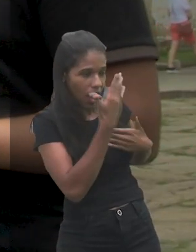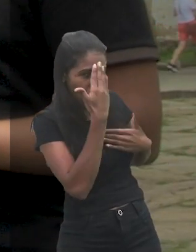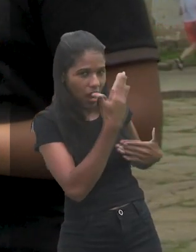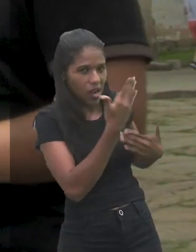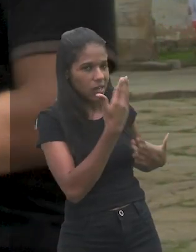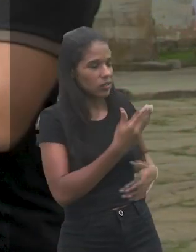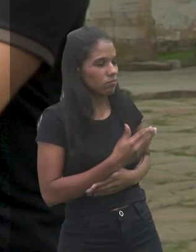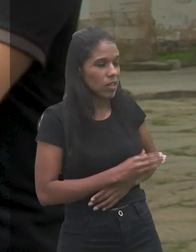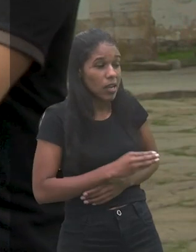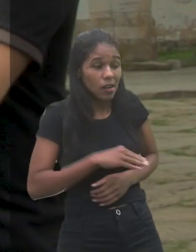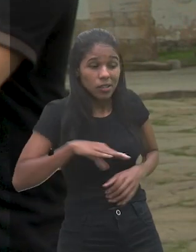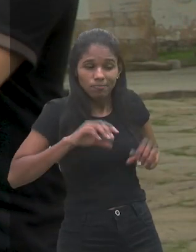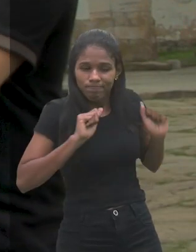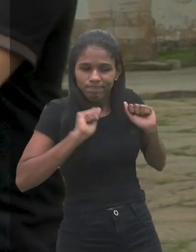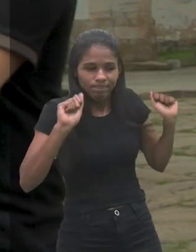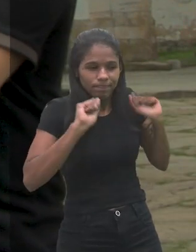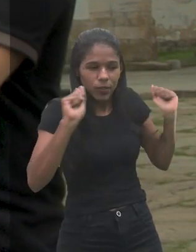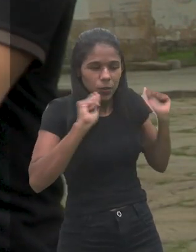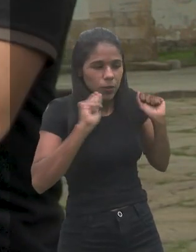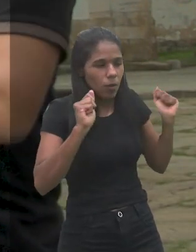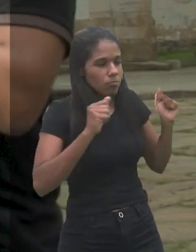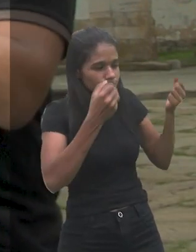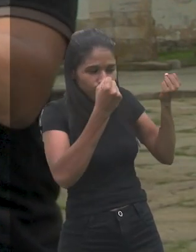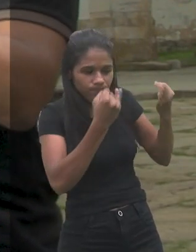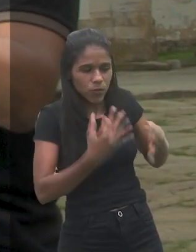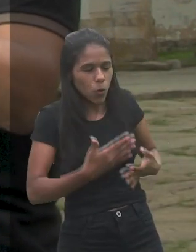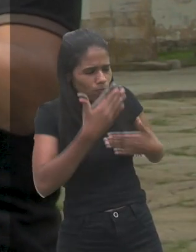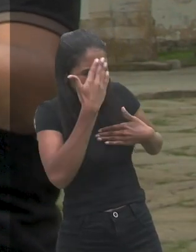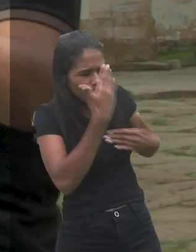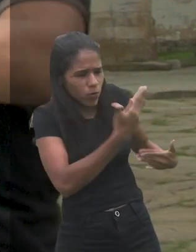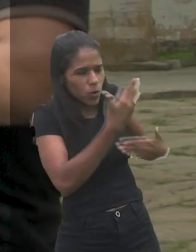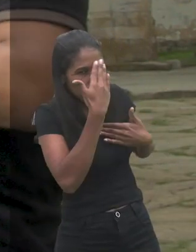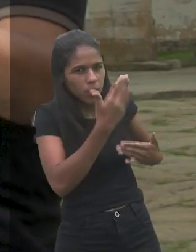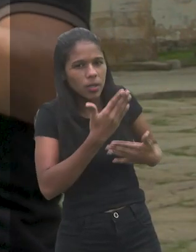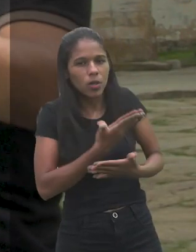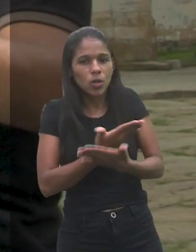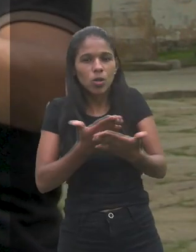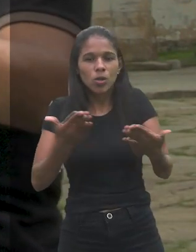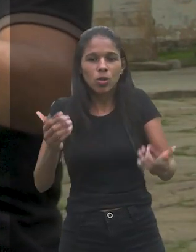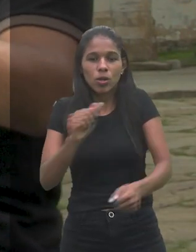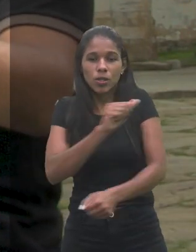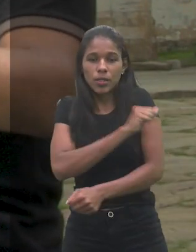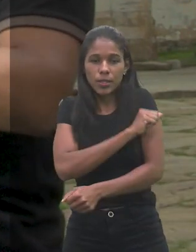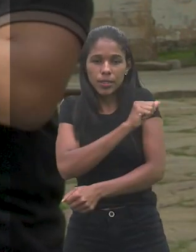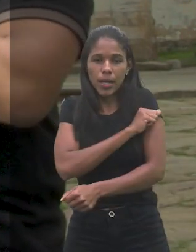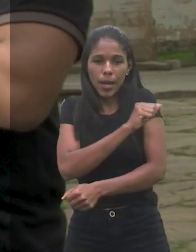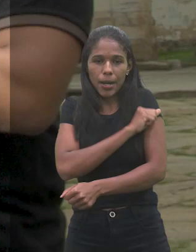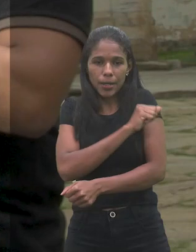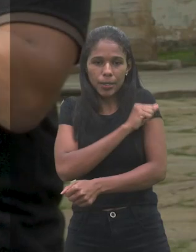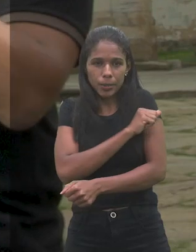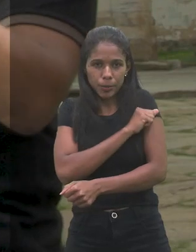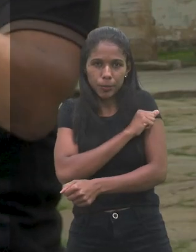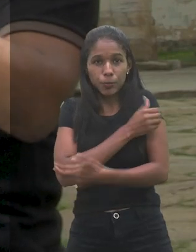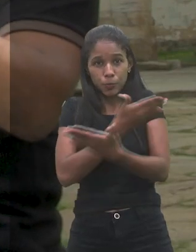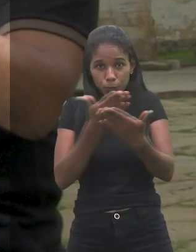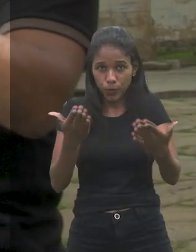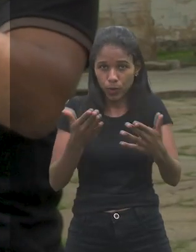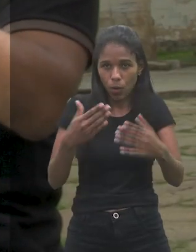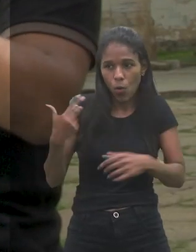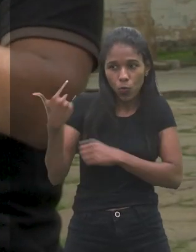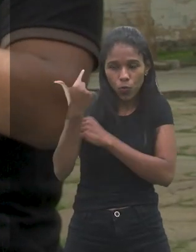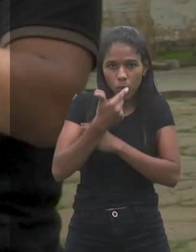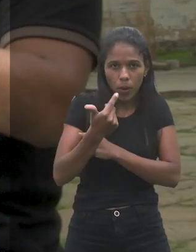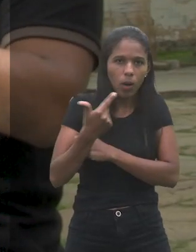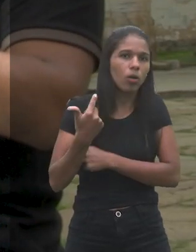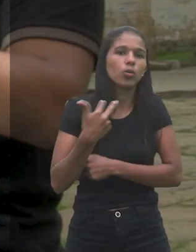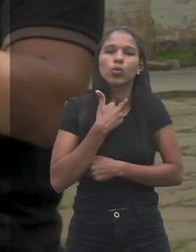sua explicação. O nosso muito obrigado. Os nossos alunos, nós não vamos poder filmar não, mas nós vamos ter várias imagens, nós vamos poder fotografar. Já